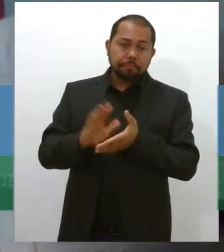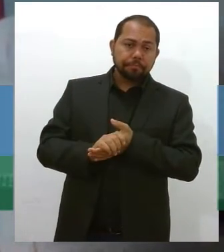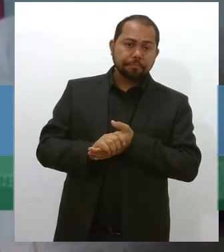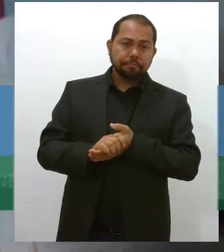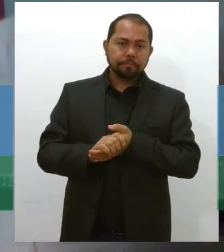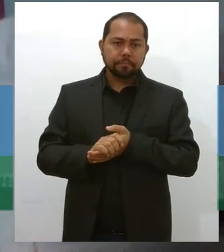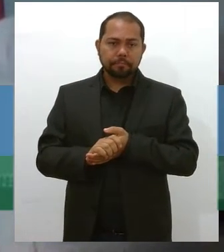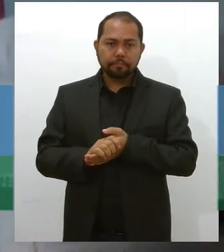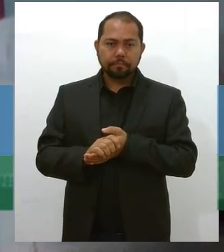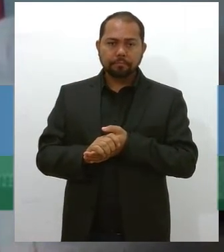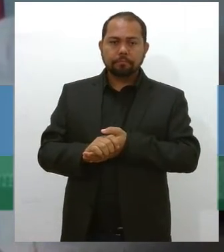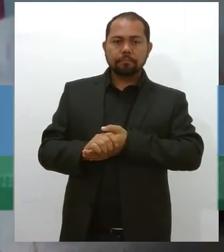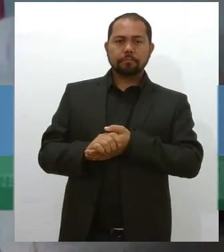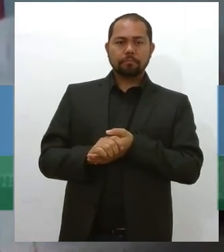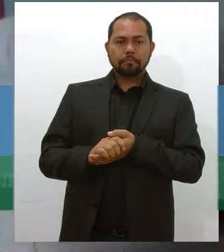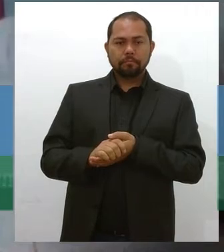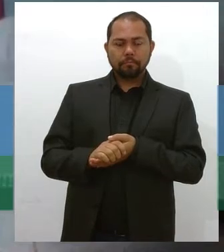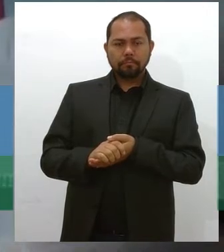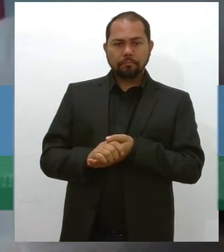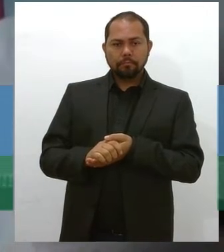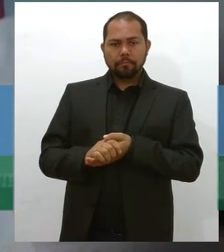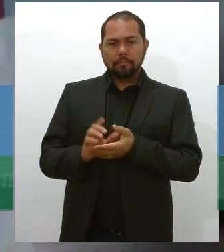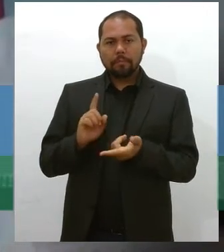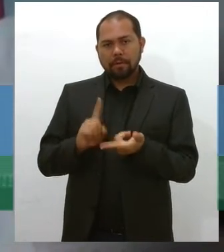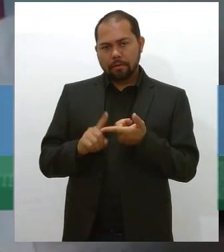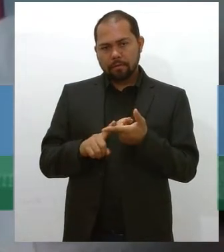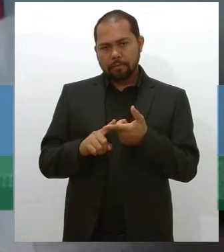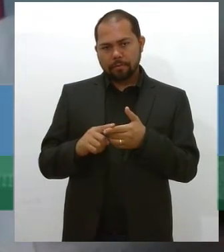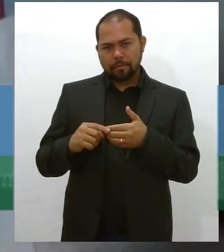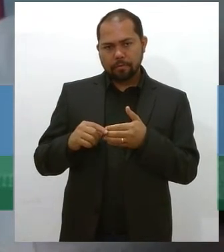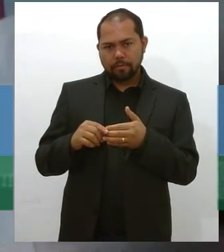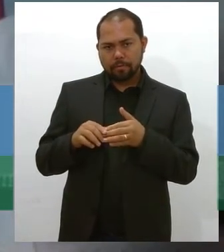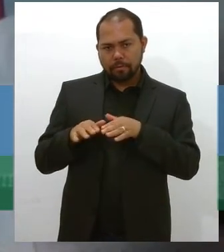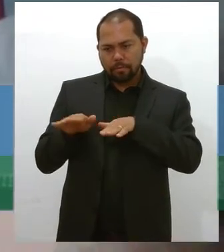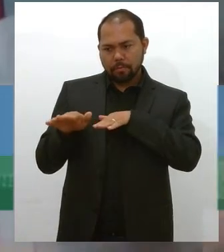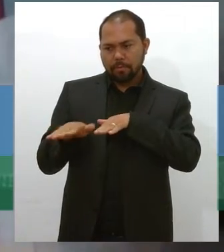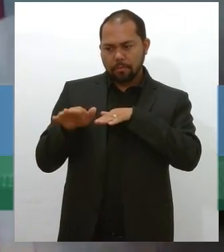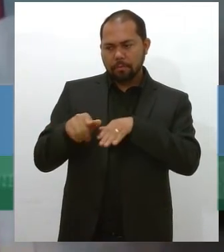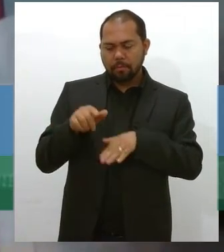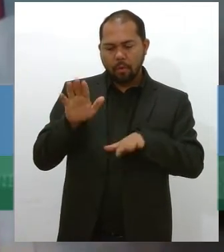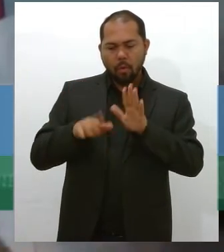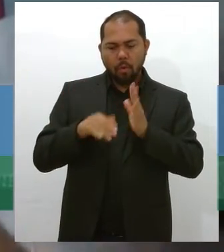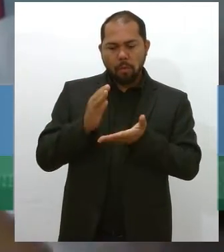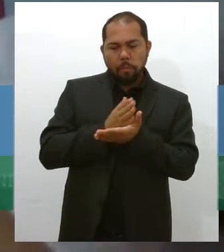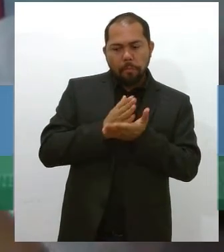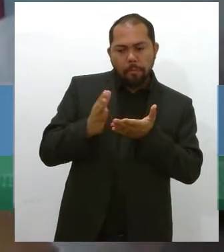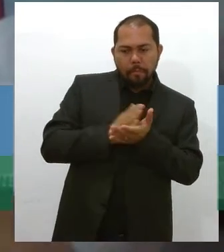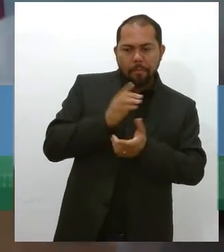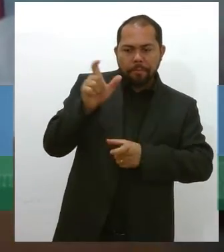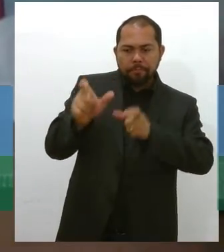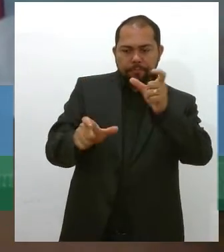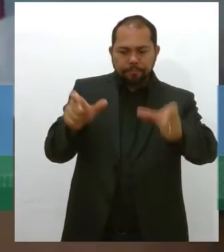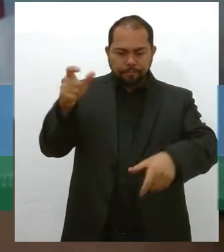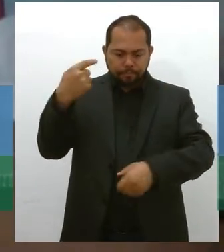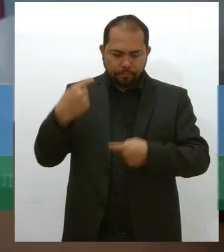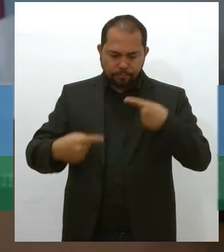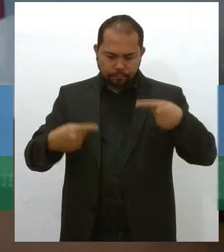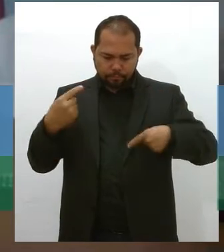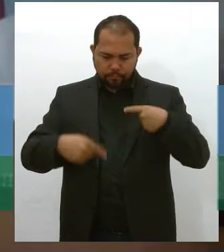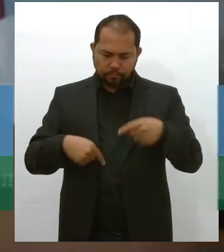satisfatória. E aí isso também vai desmobilizando alguns agentes políticos aqui em Sergipe, que passam a ver, sim, que de